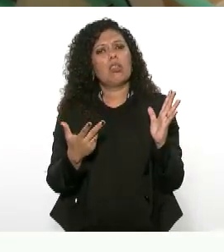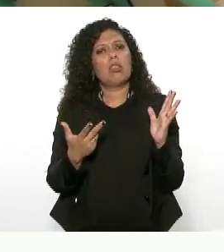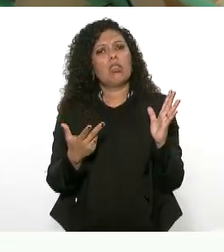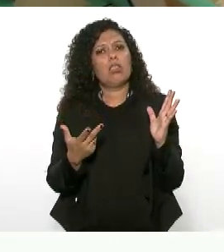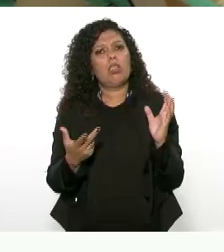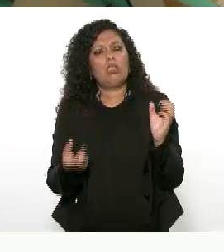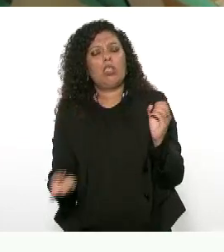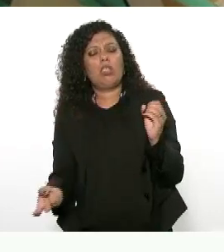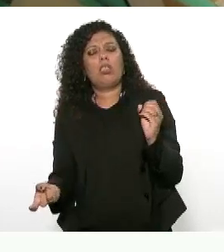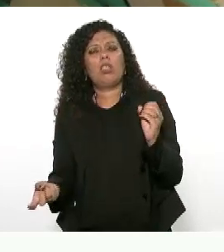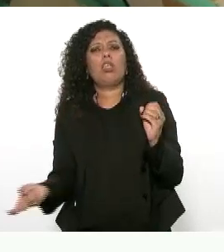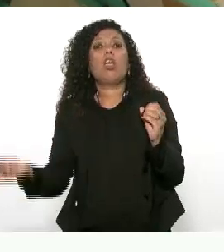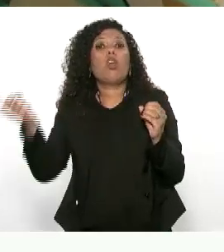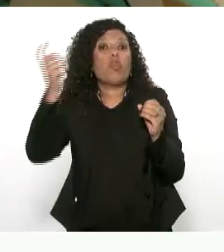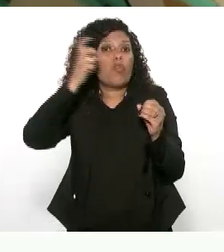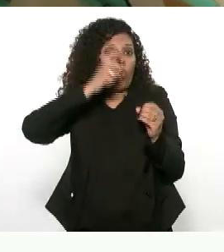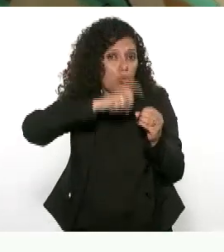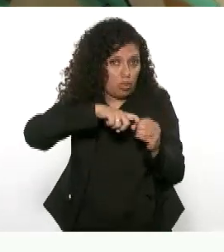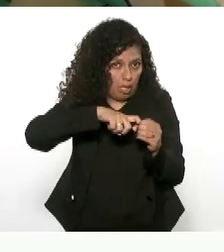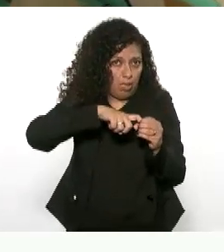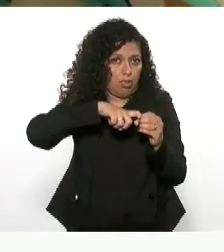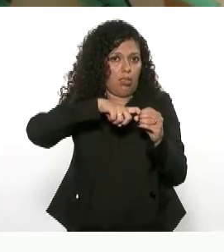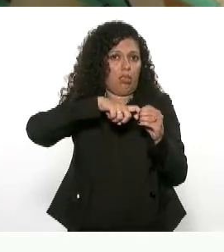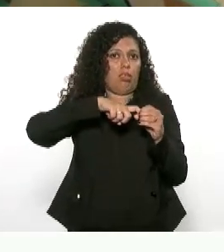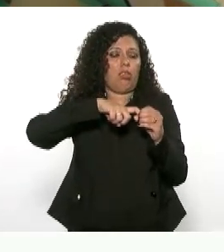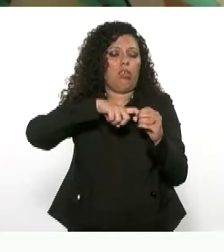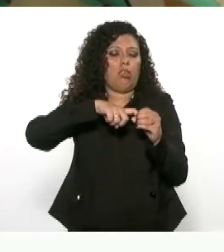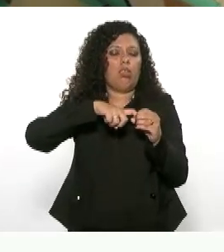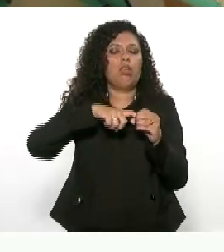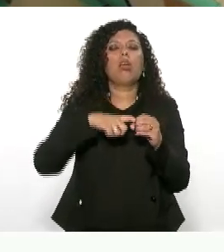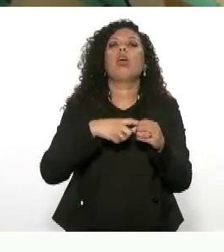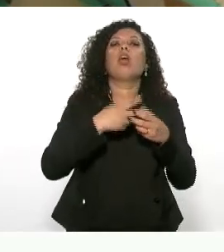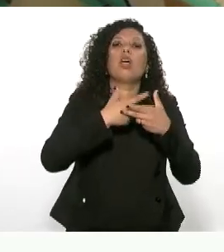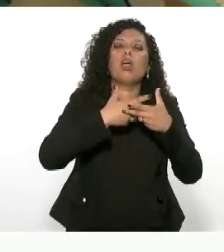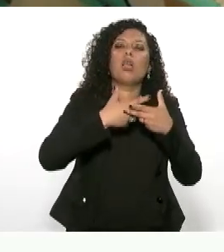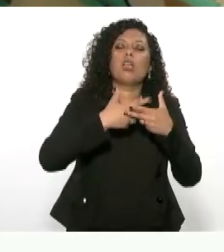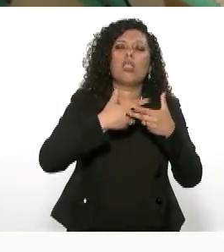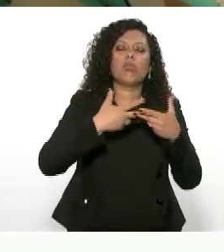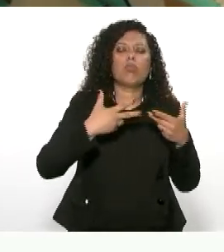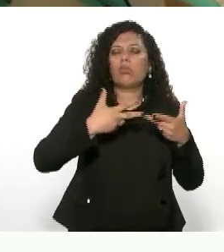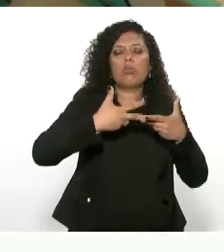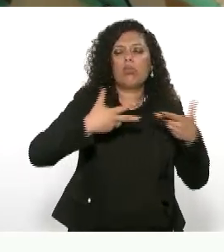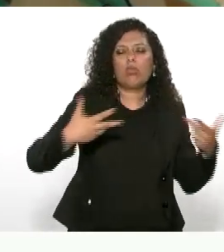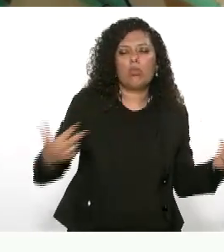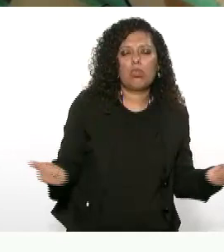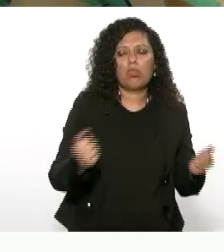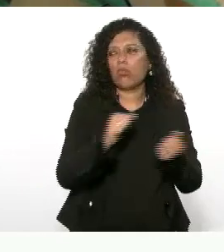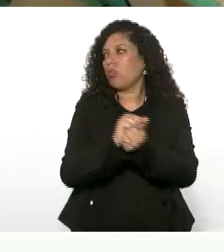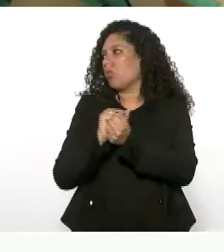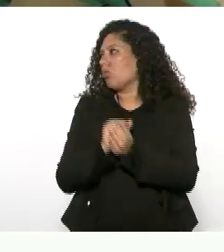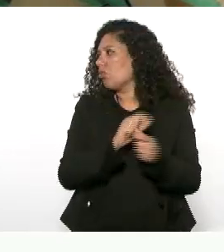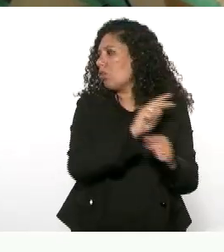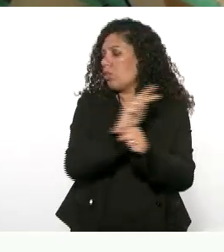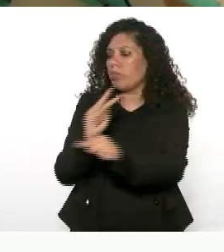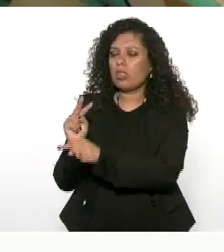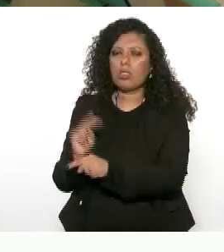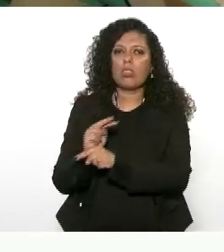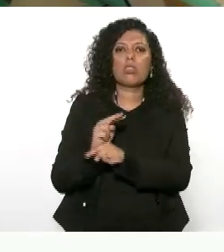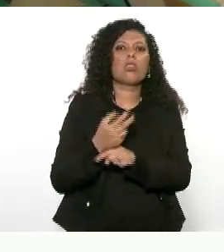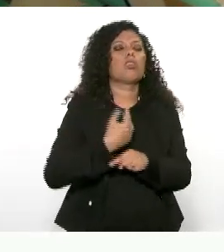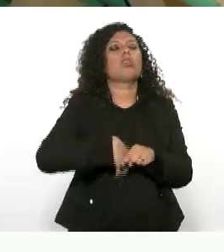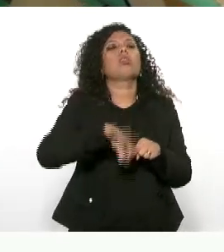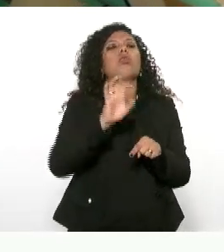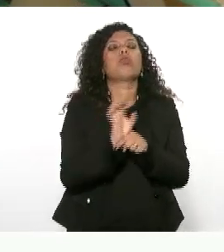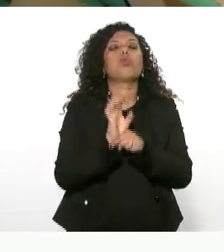essa legitimidade das instituições, tanto da sociedade civil quanto das entidades representativas dos trabalhadores